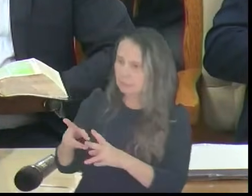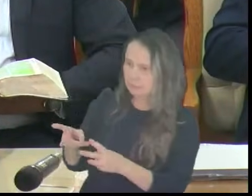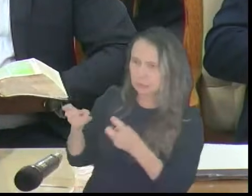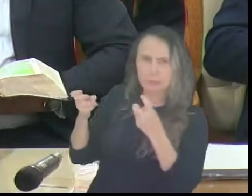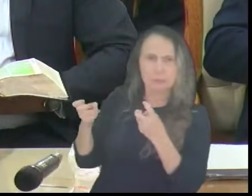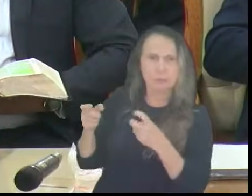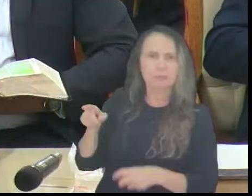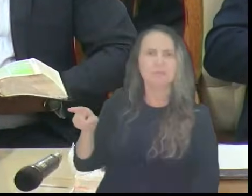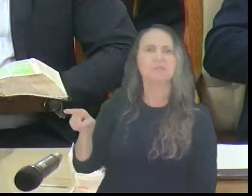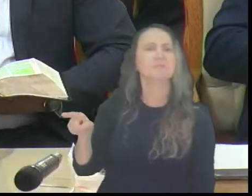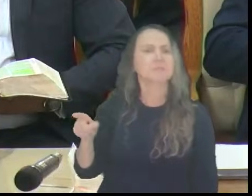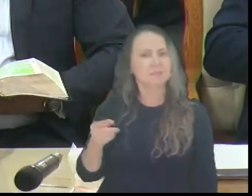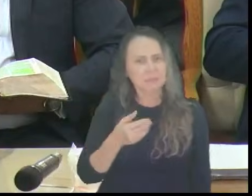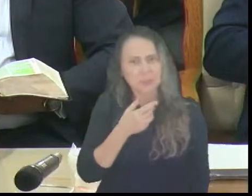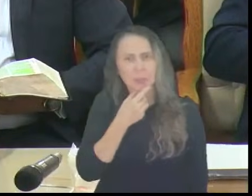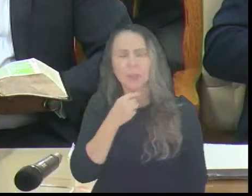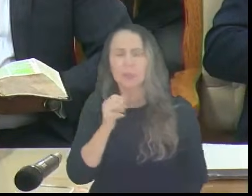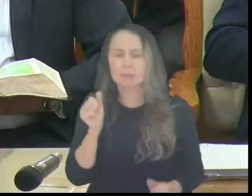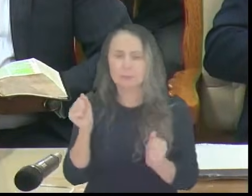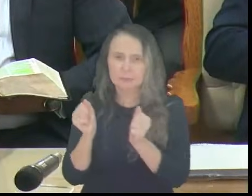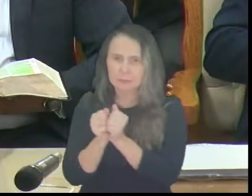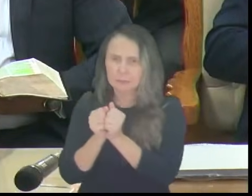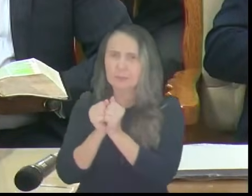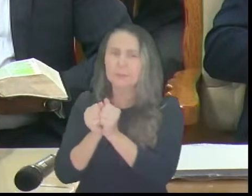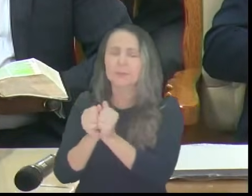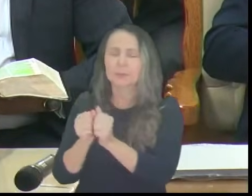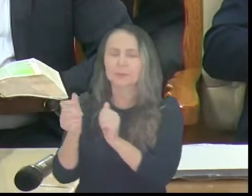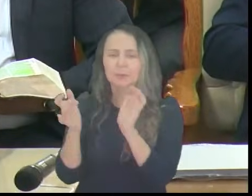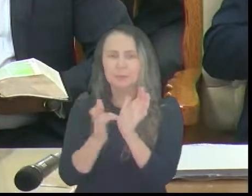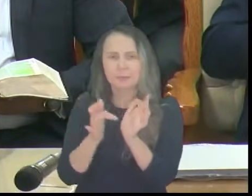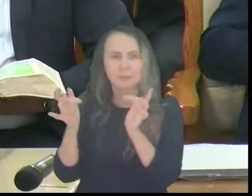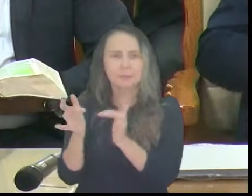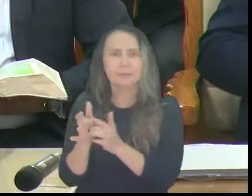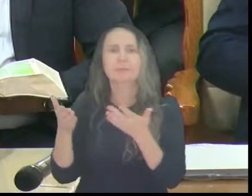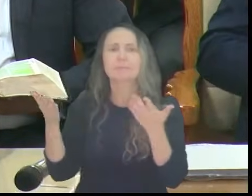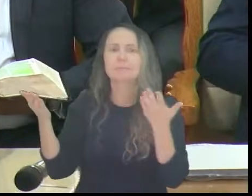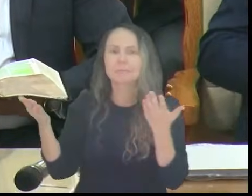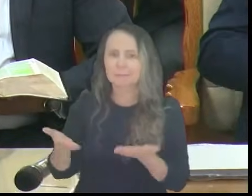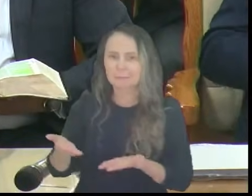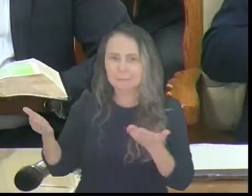com Jesus hoje. Essa mulher esteve com Jesus hoje.